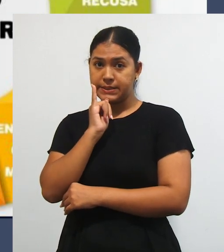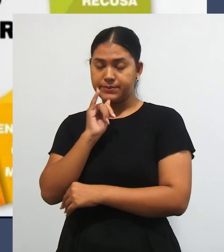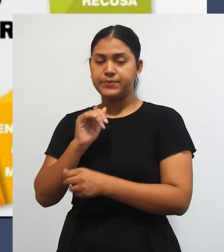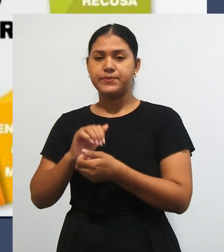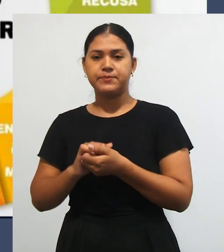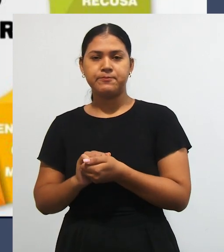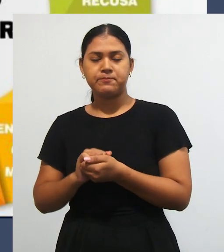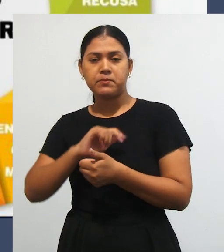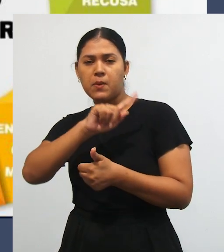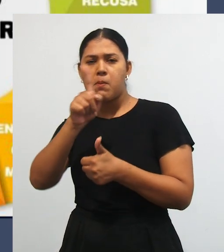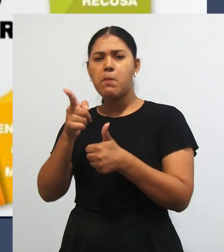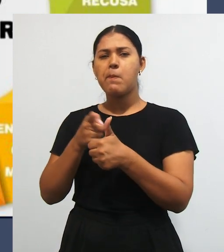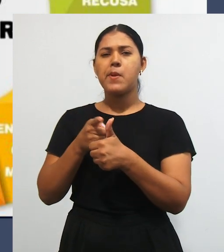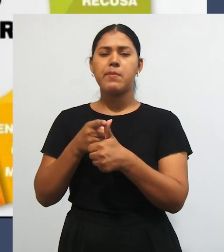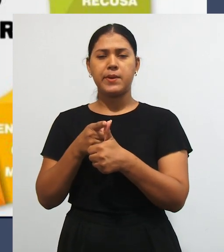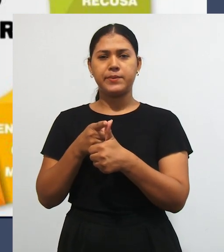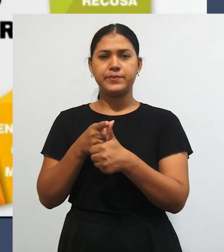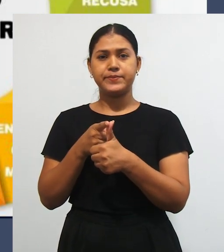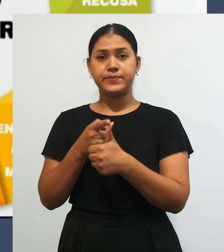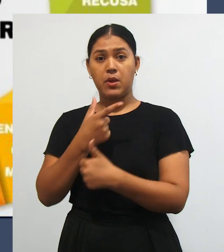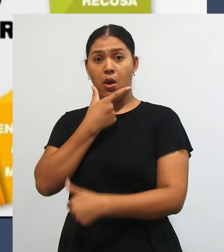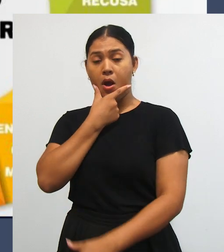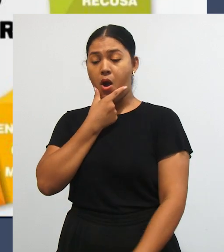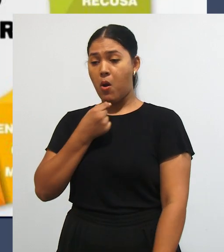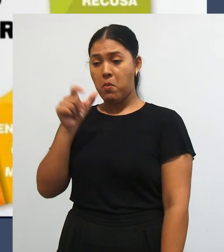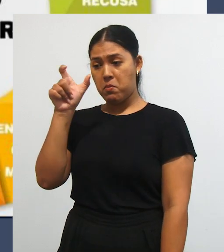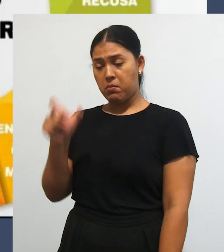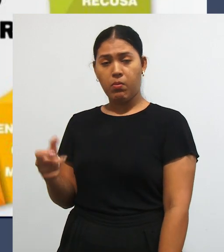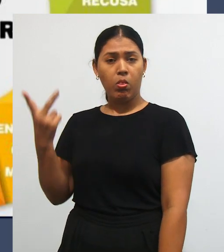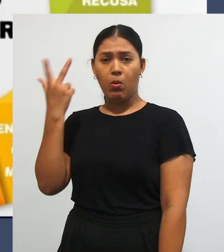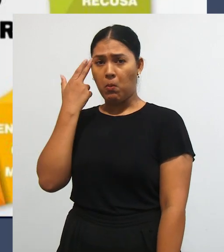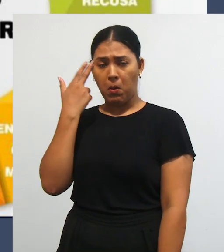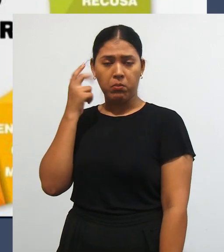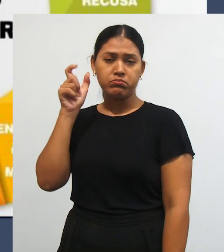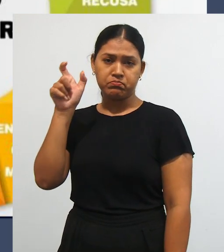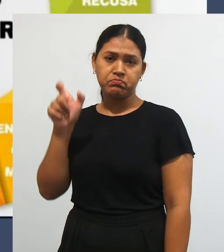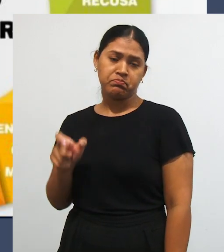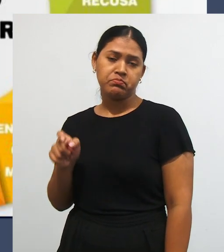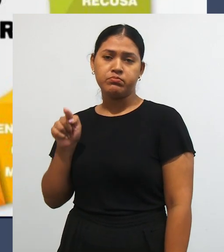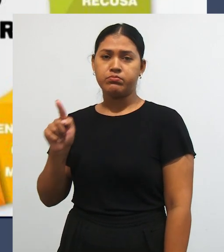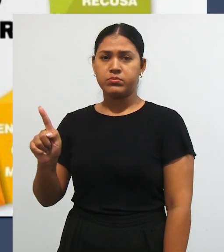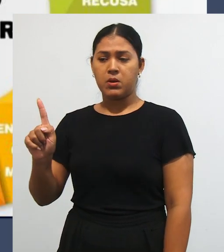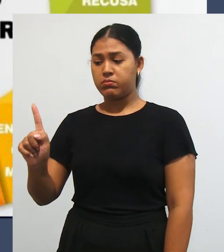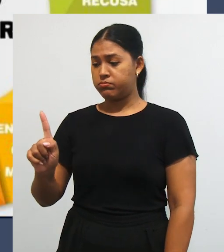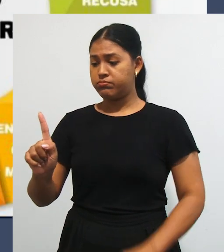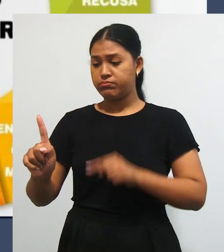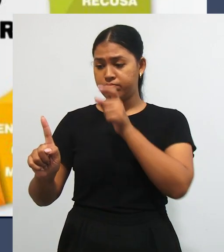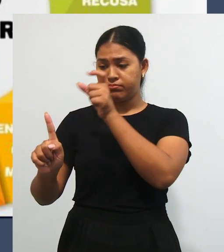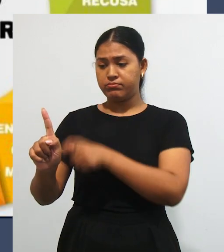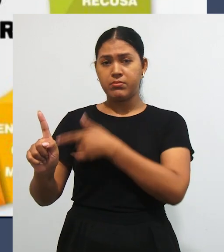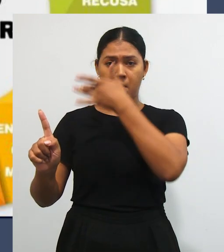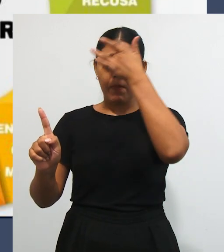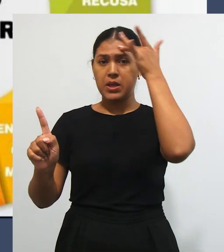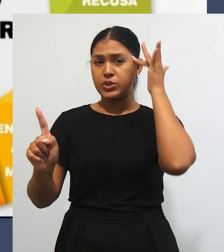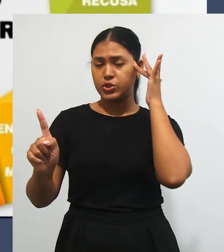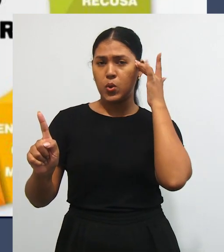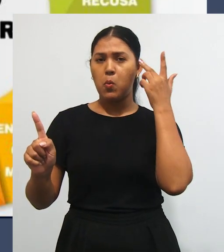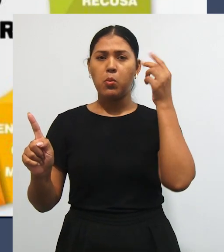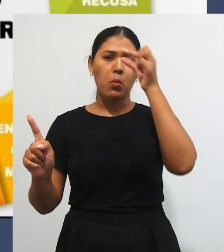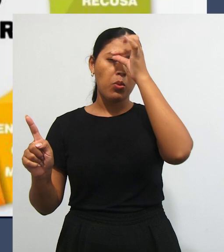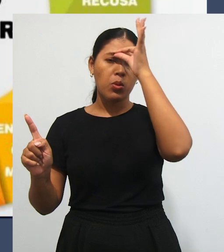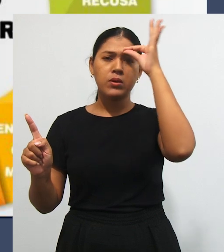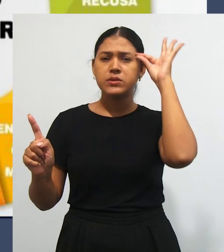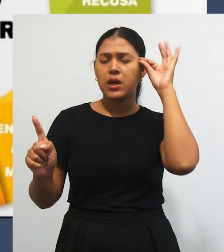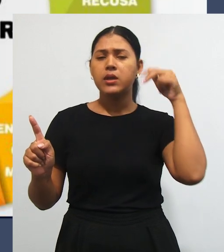coloca assim, olha, como é que começa? Tem um homem comum, uma pessoa lá, né? Sou uma pessoa assim, sou uma